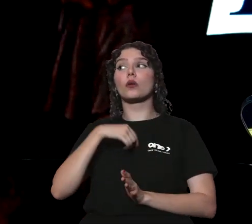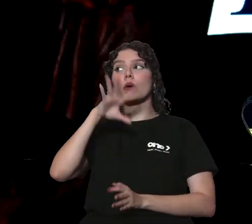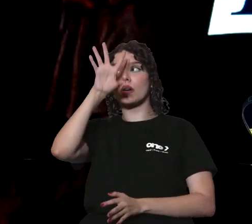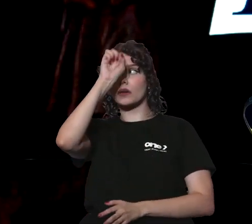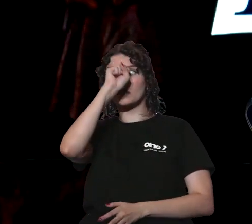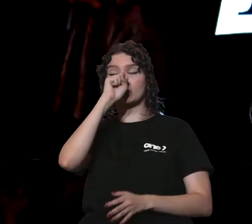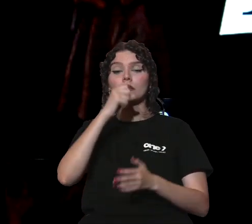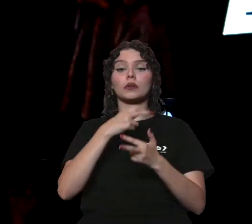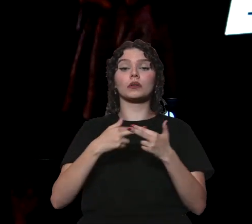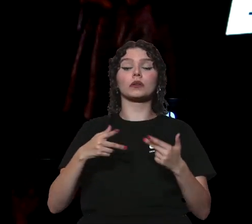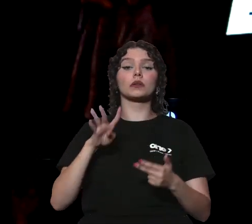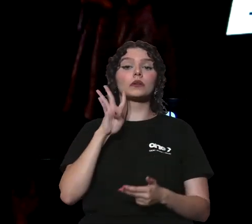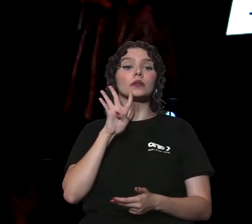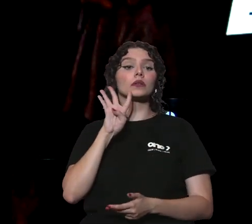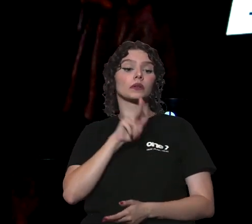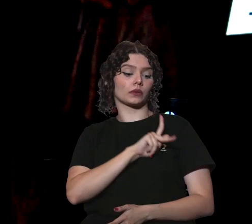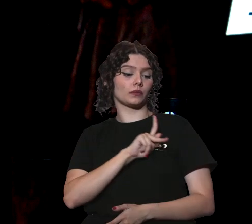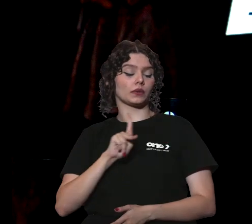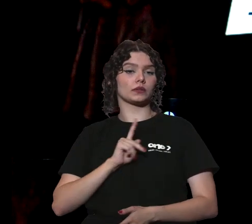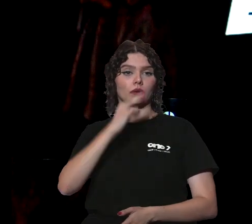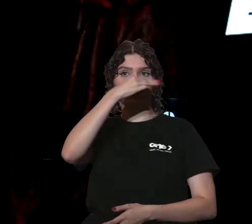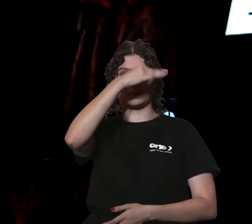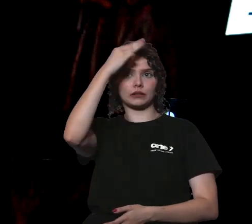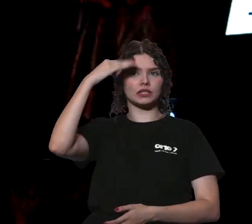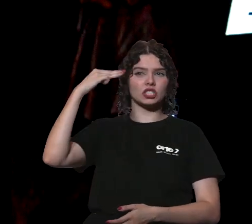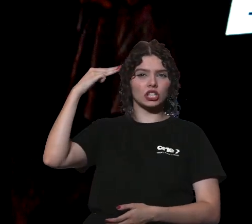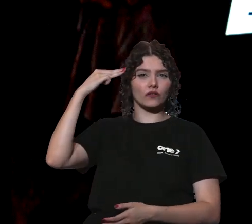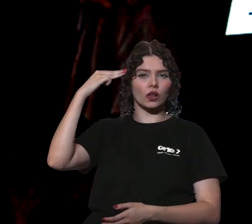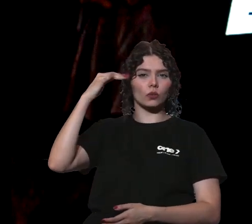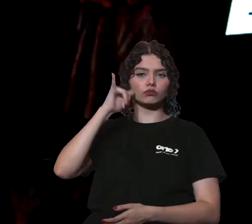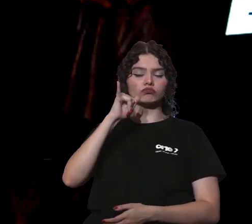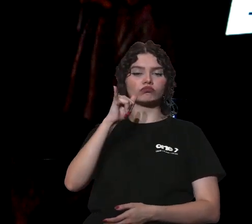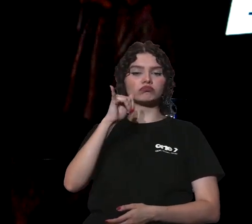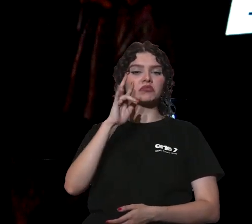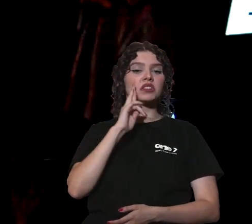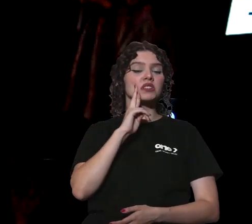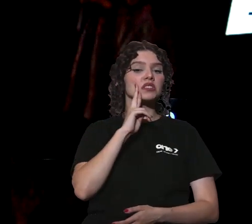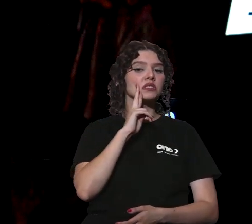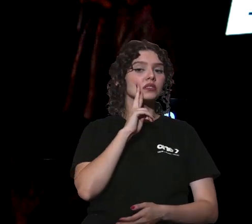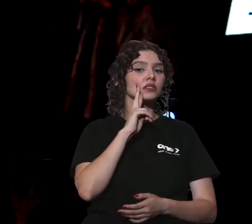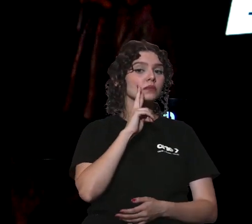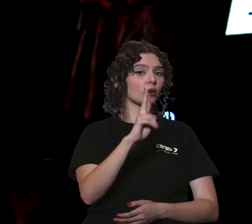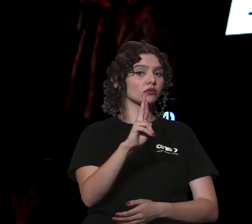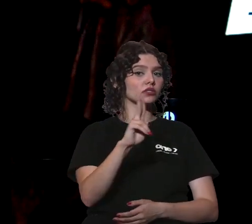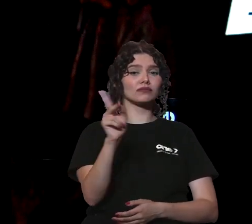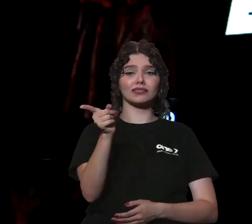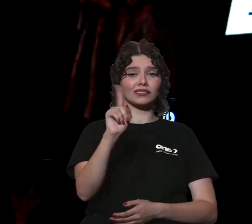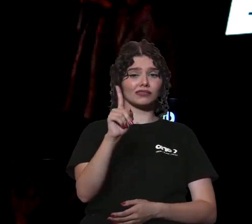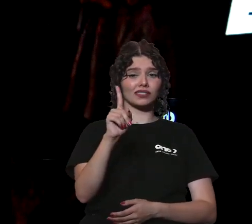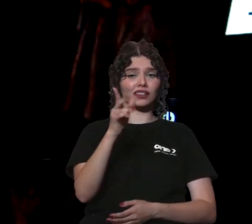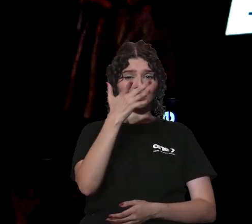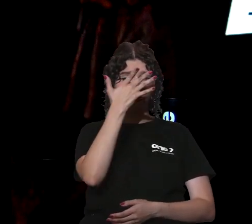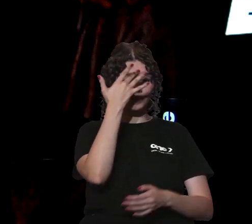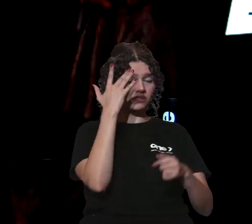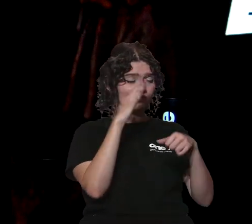algo muito legal que o pastor Michel me ensinou. Ele falou, não responde. A pessoa está machucada.